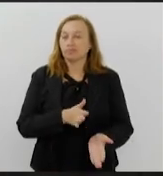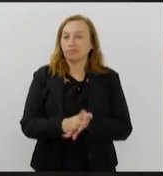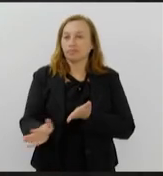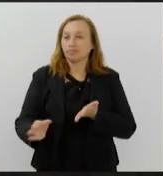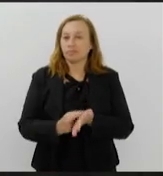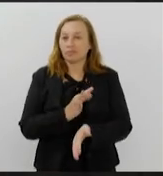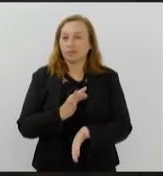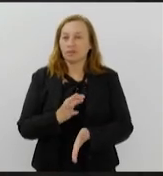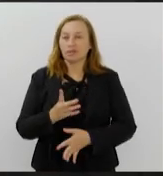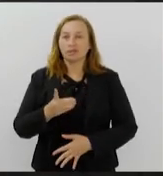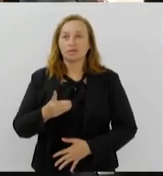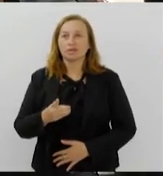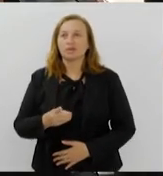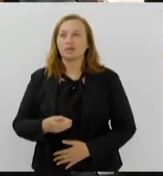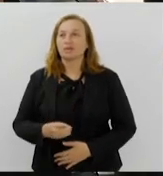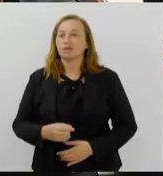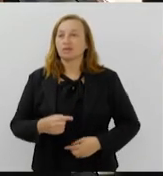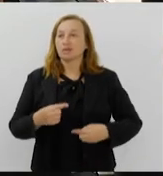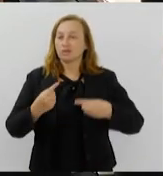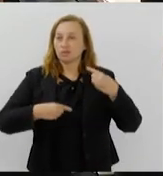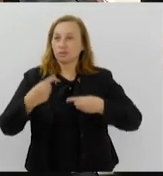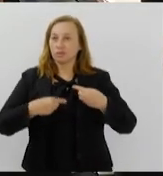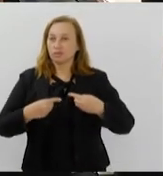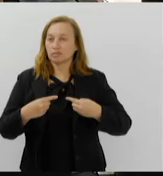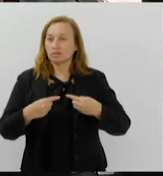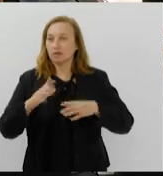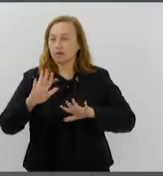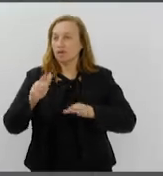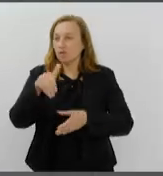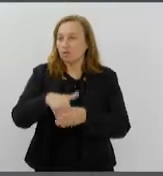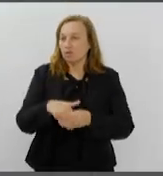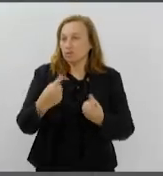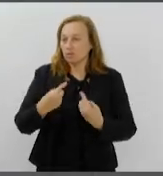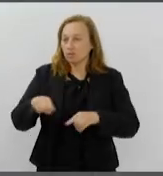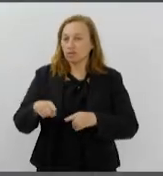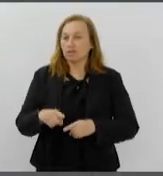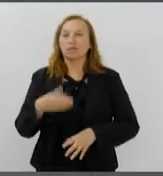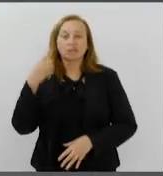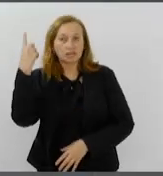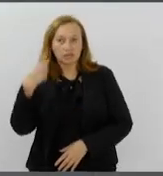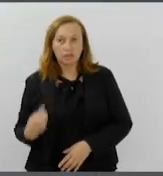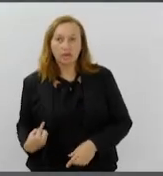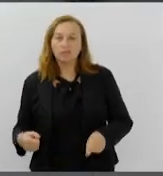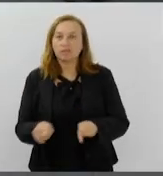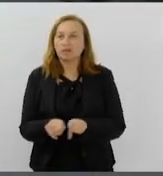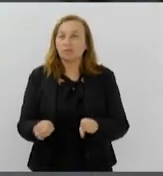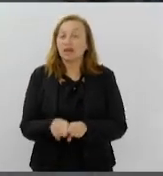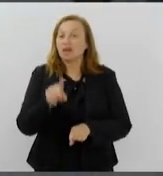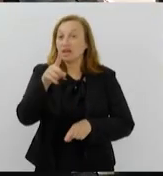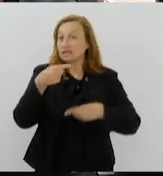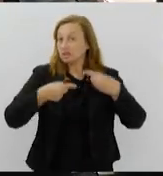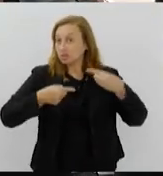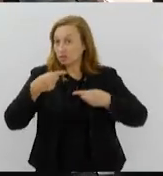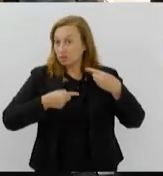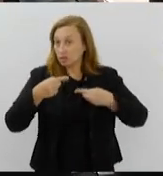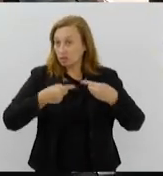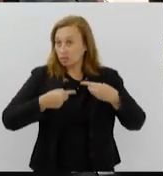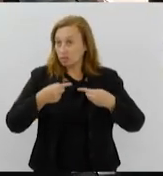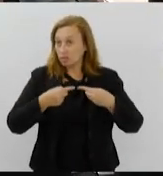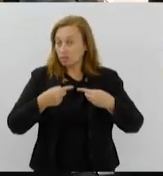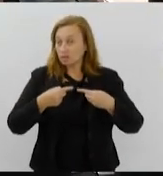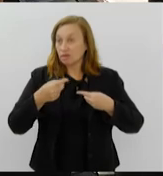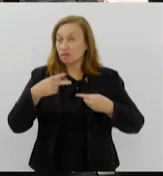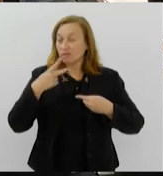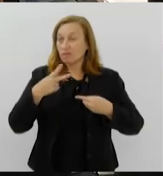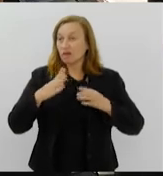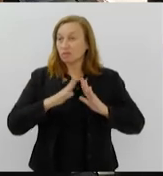publicação. Deputado Abstenção. Serafini. Abstenção. Presidente, abstenção, até esclarecer. Dani Balbi também. É esse debate, ele trata de um colégio